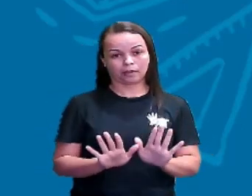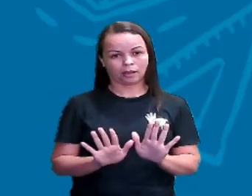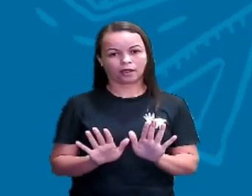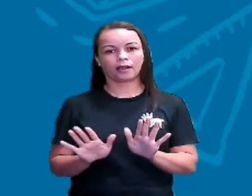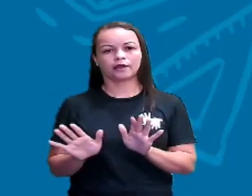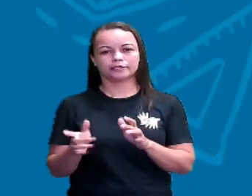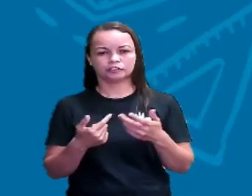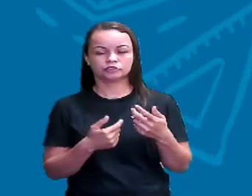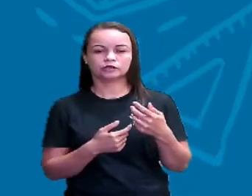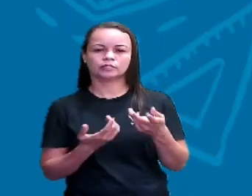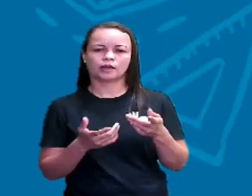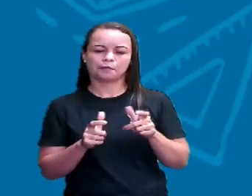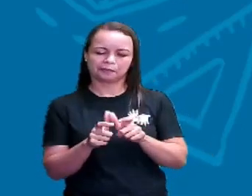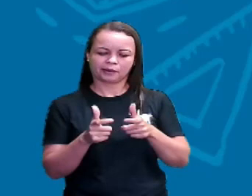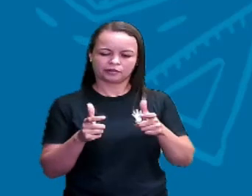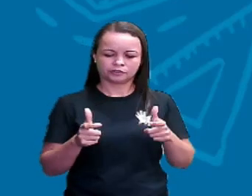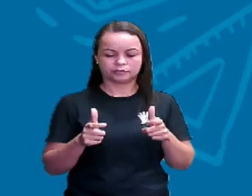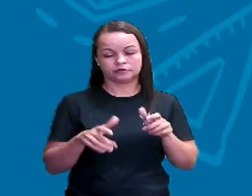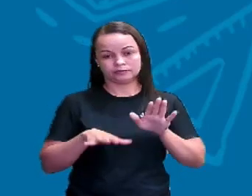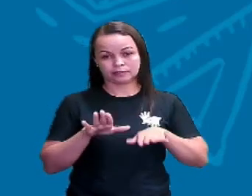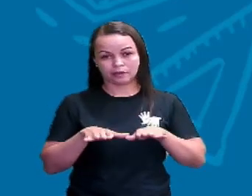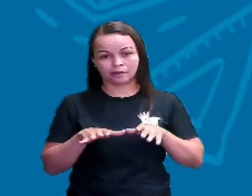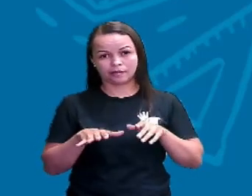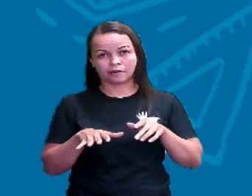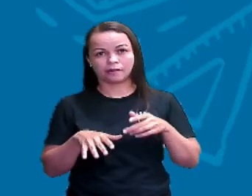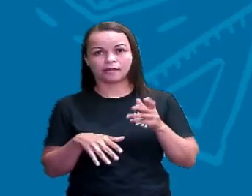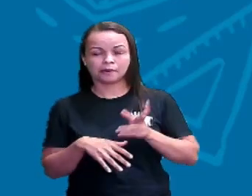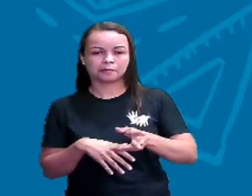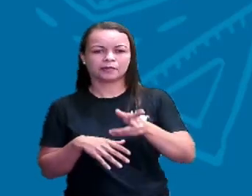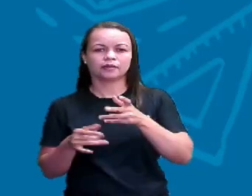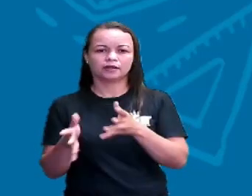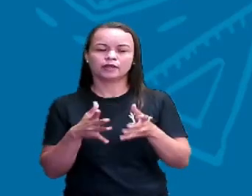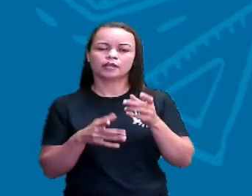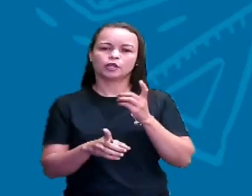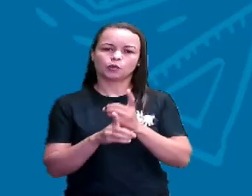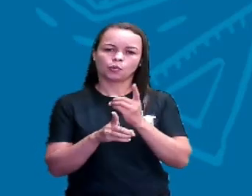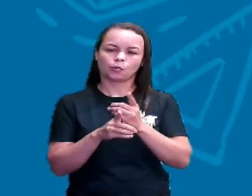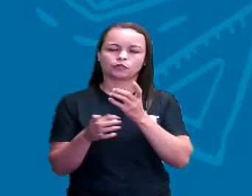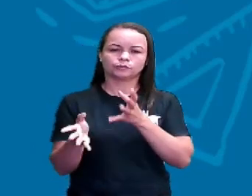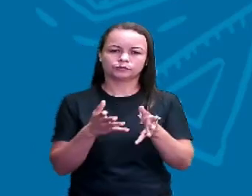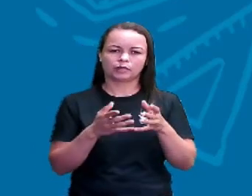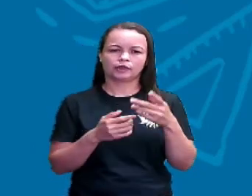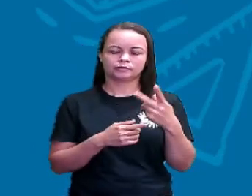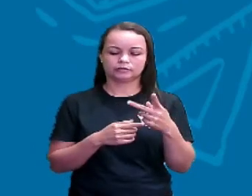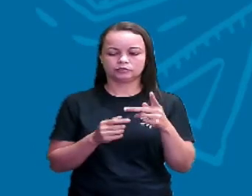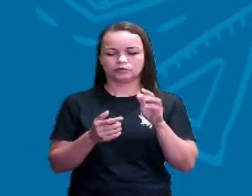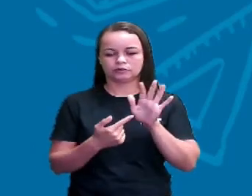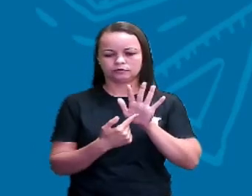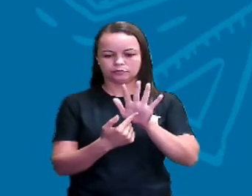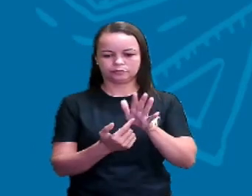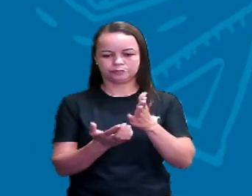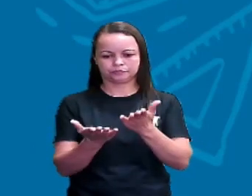predominantemente, na maioria das vezes, você vai encontrar essa situação que a gente está vendo aqui.